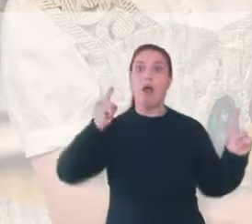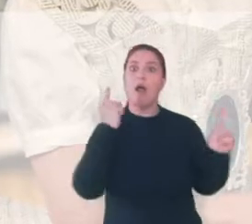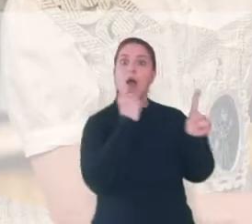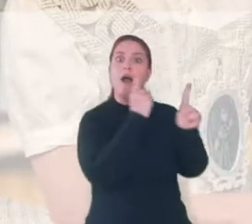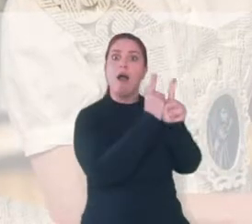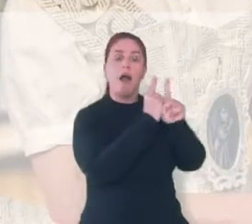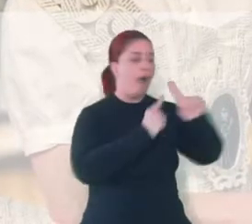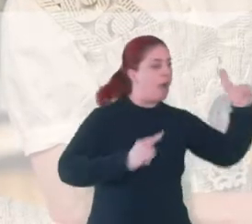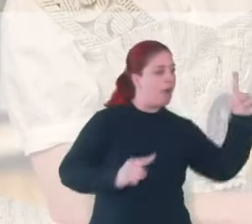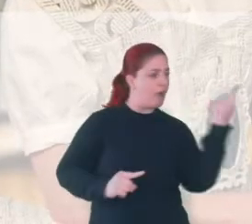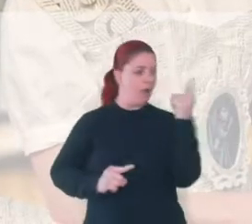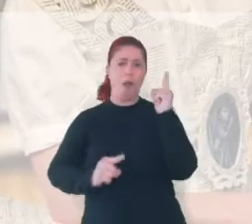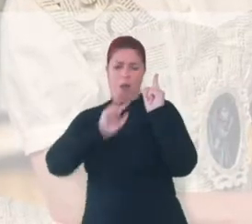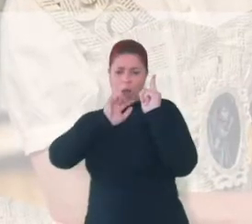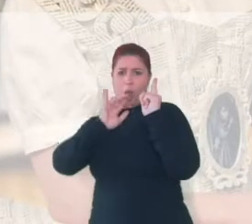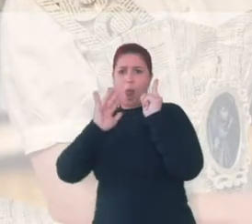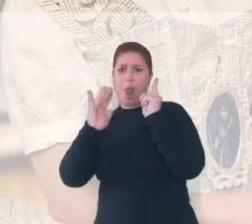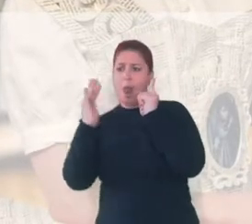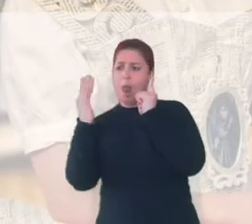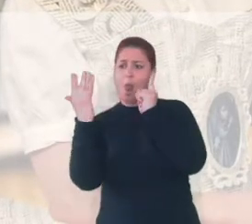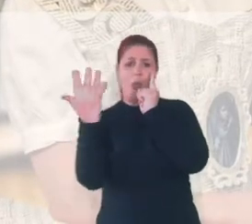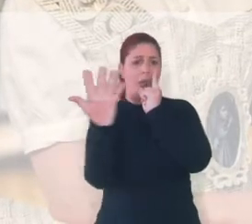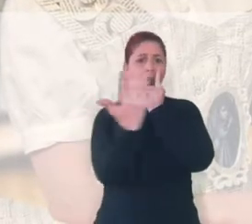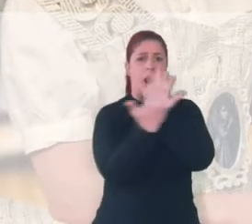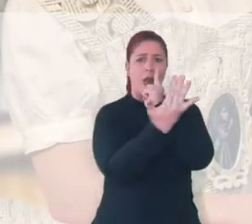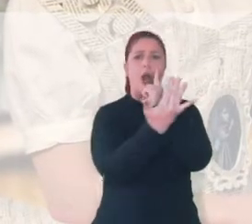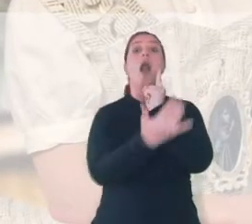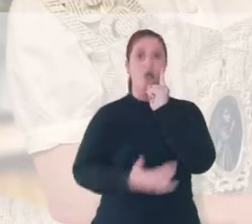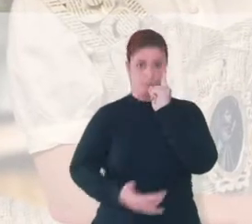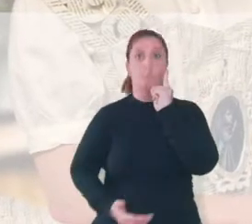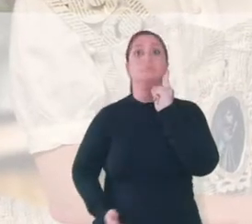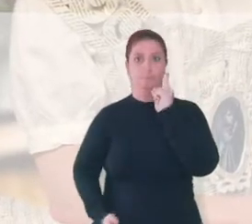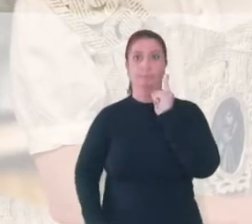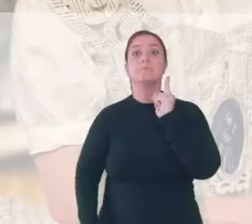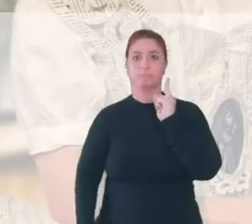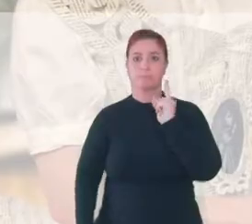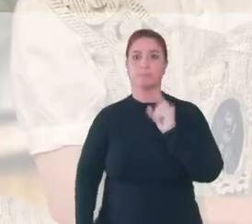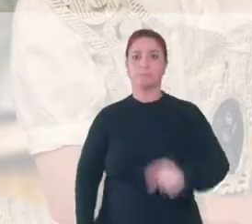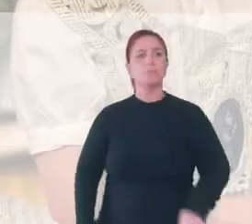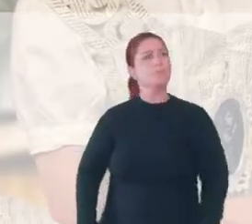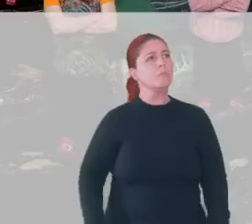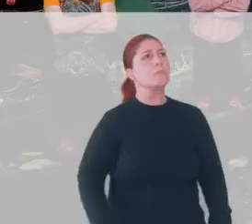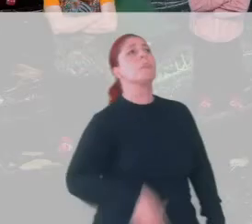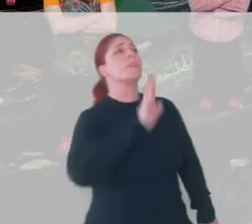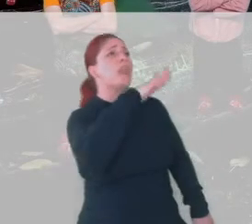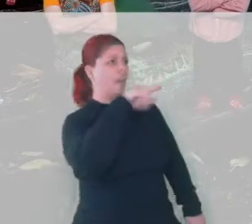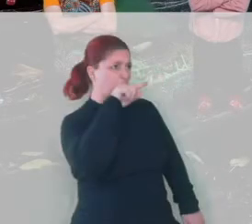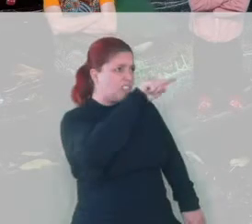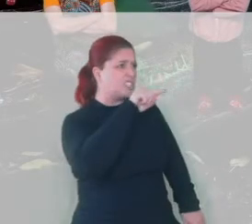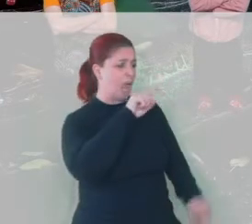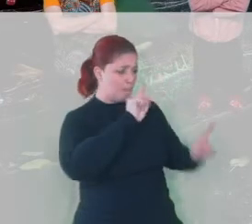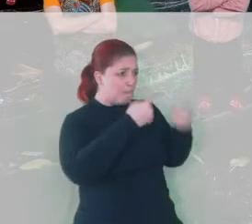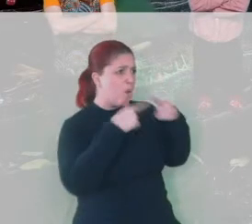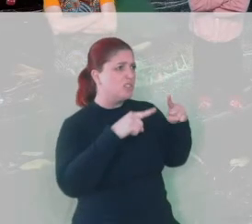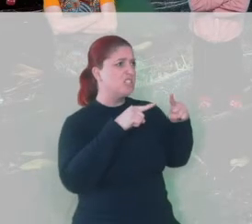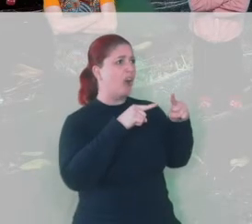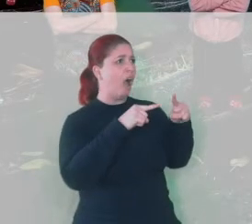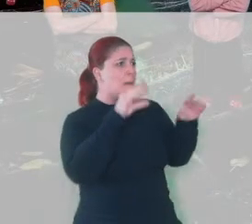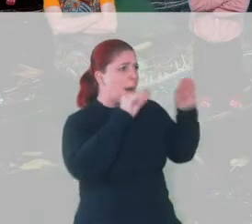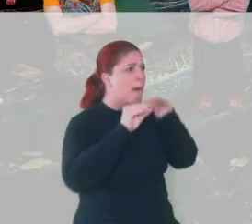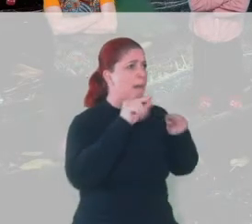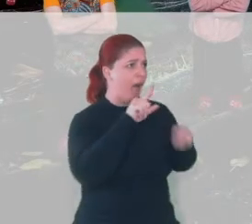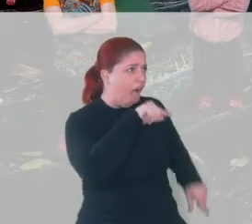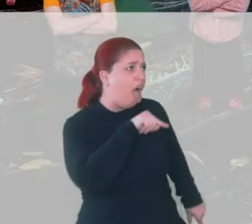encontraram, fizeram uma enorme roda e o colocaram bem no meio. Você que cantou o novo verso da